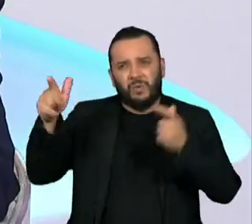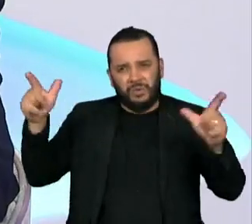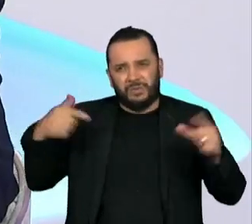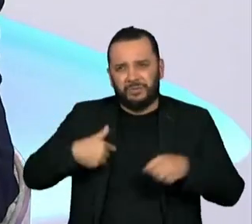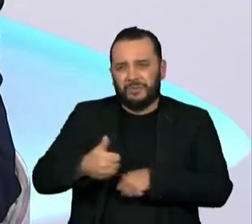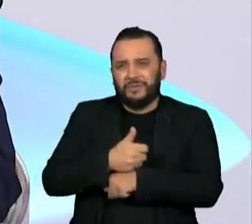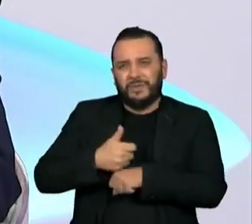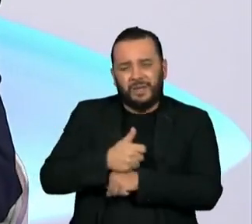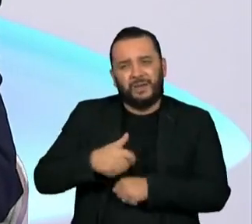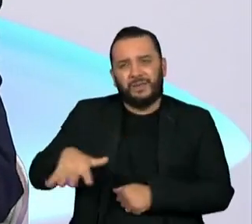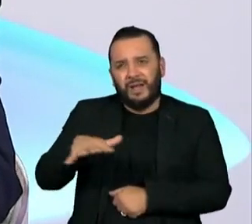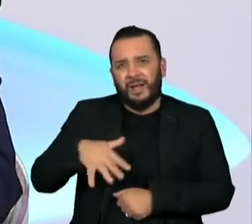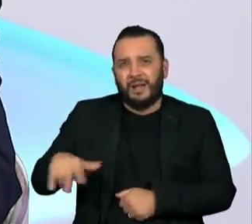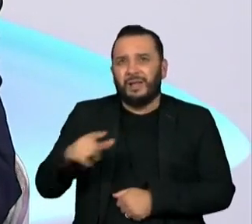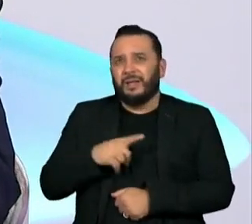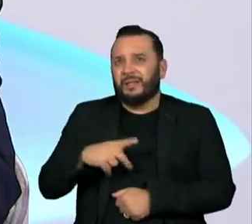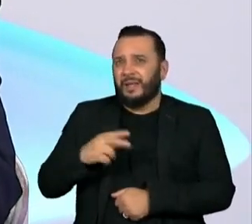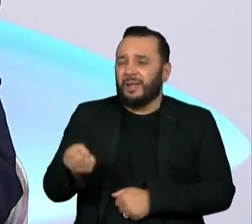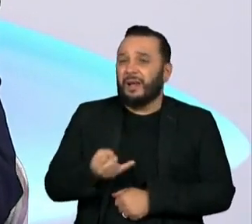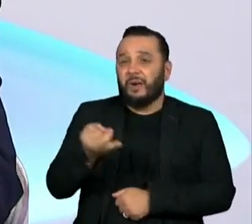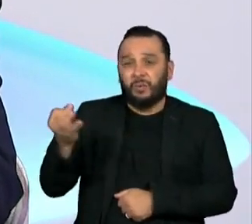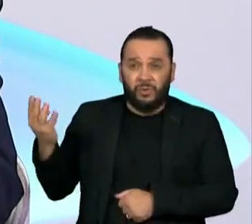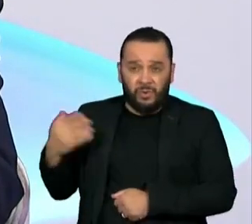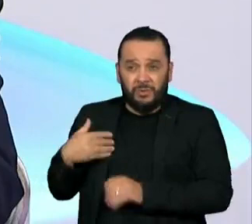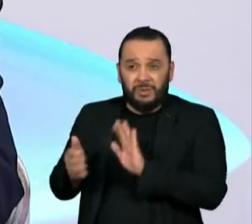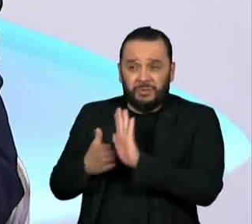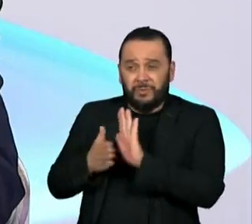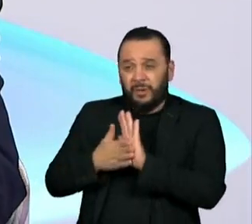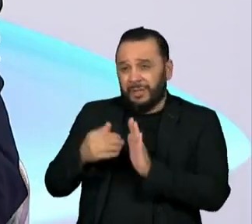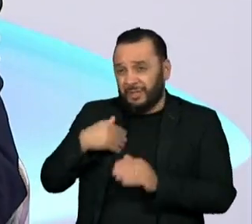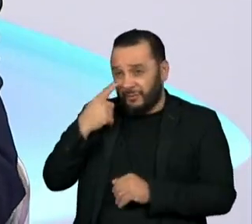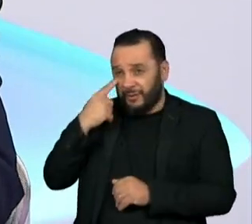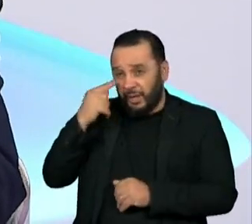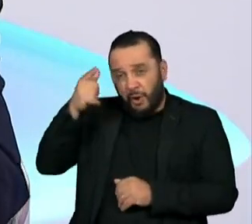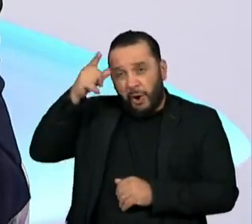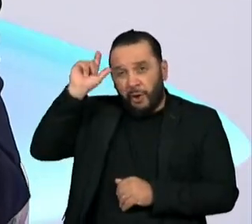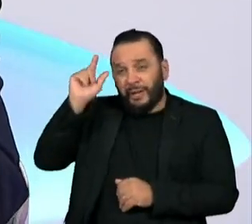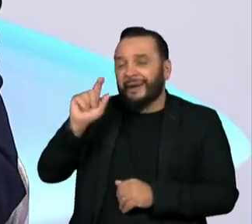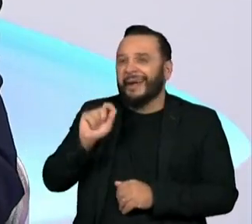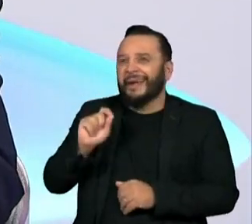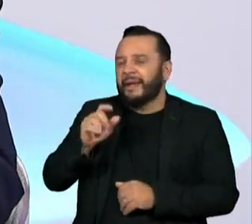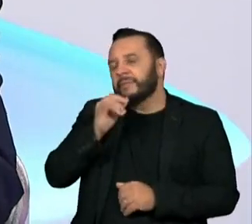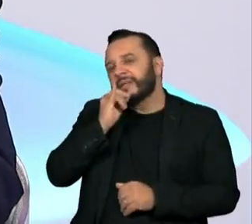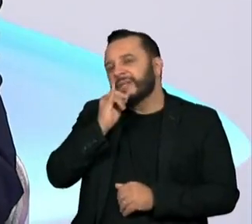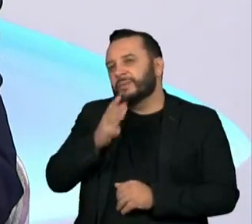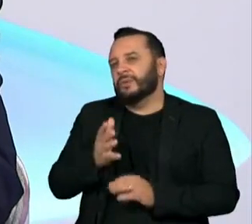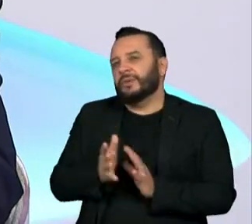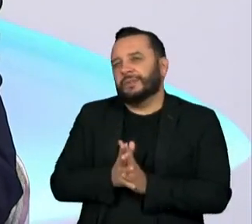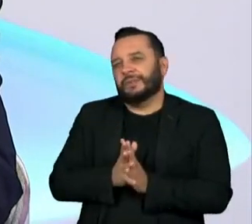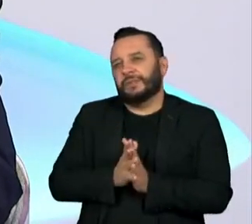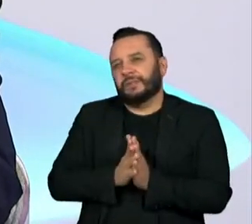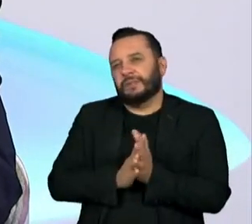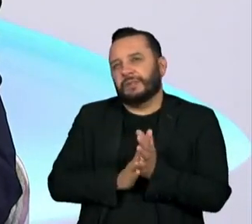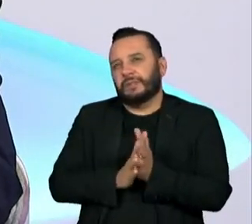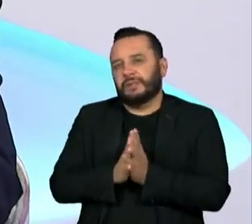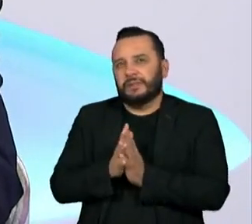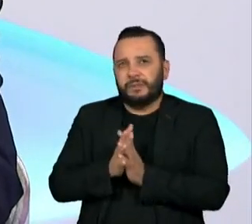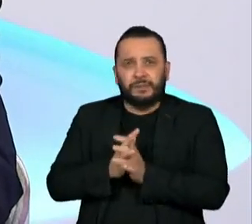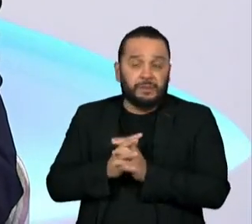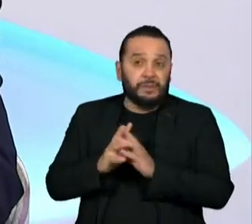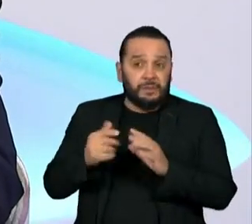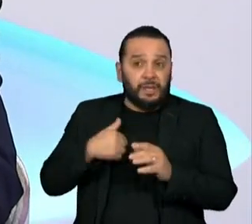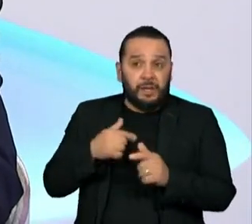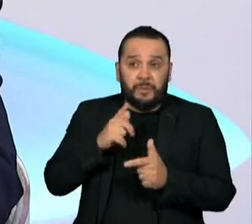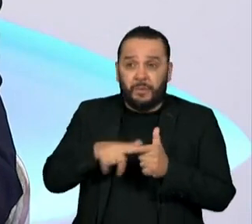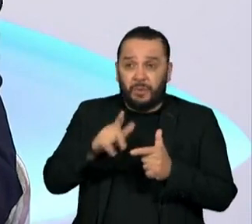no Brasil na ar Me parece que tem algumas a nós ouvimos um ontem que é assim tipo para todo